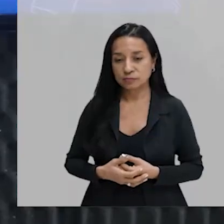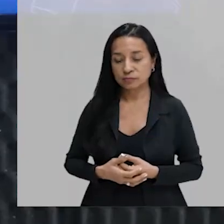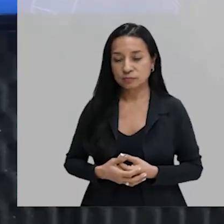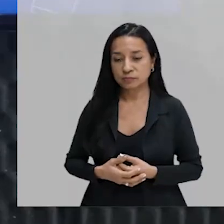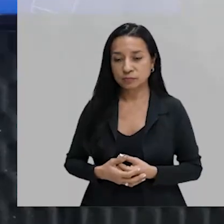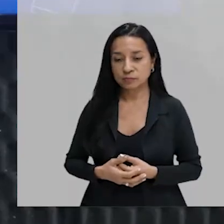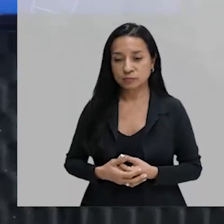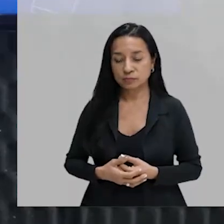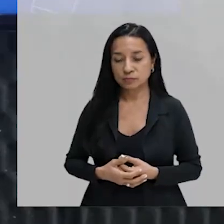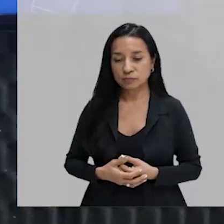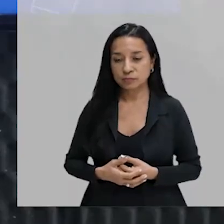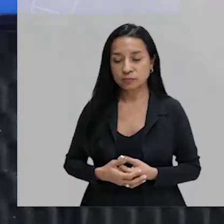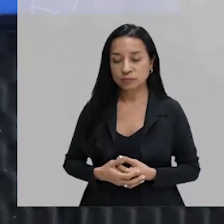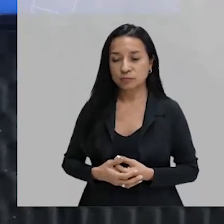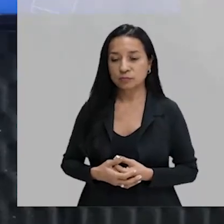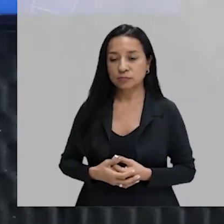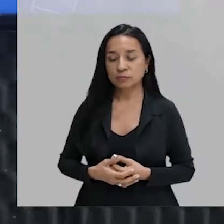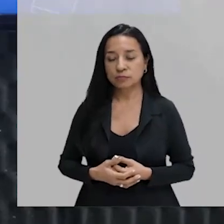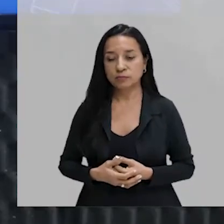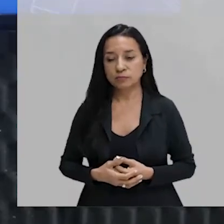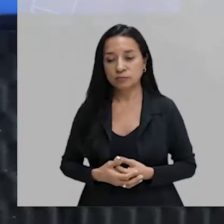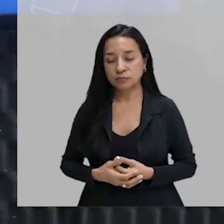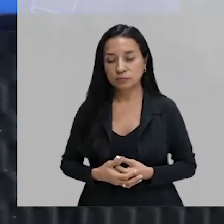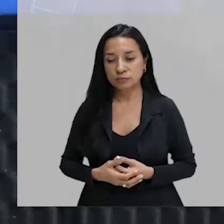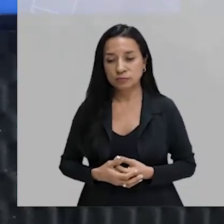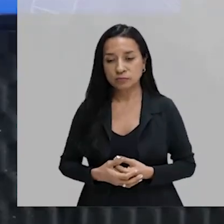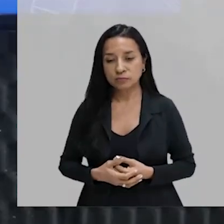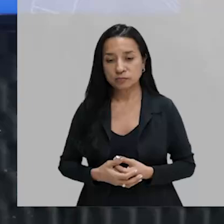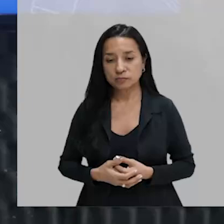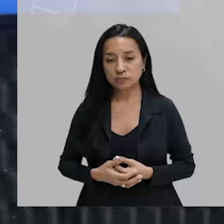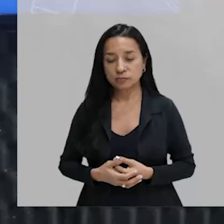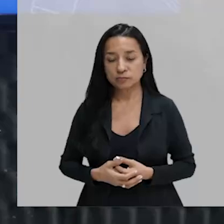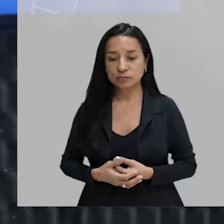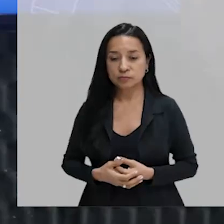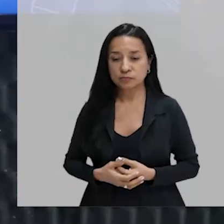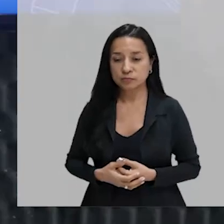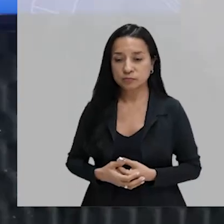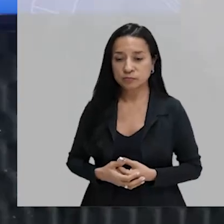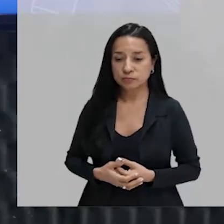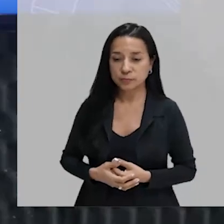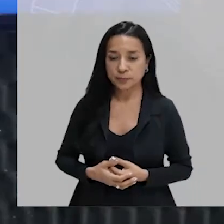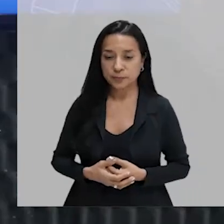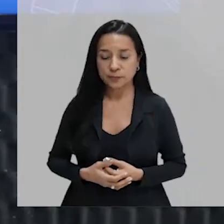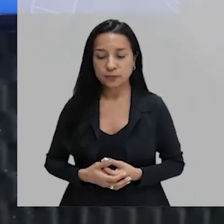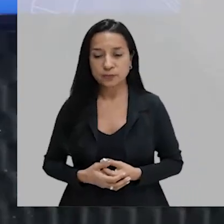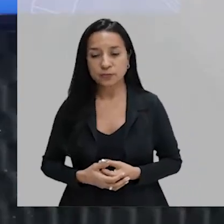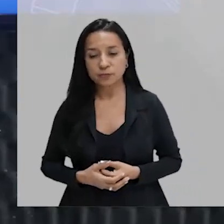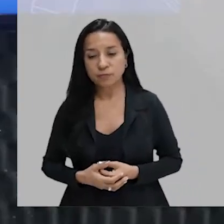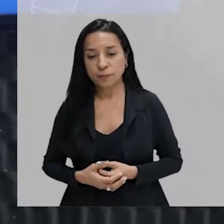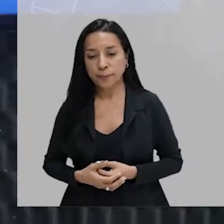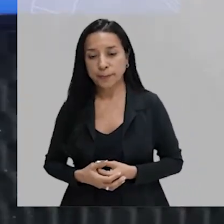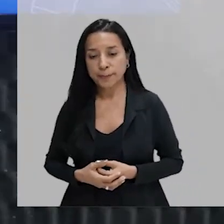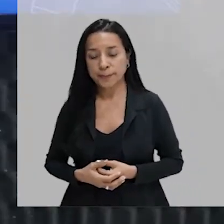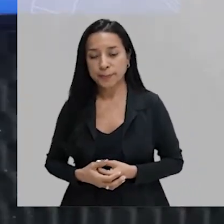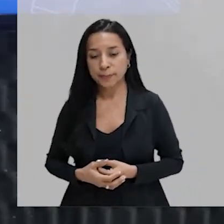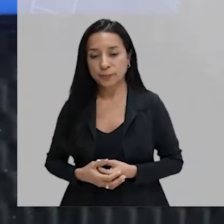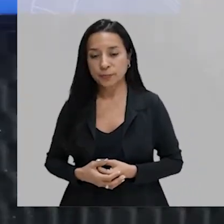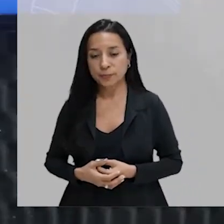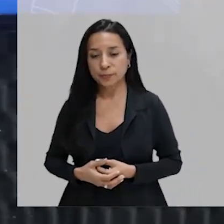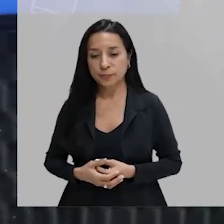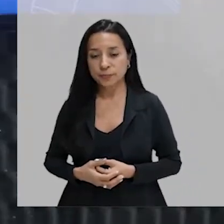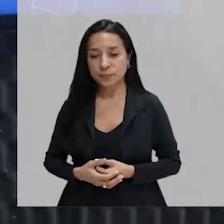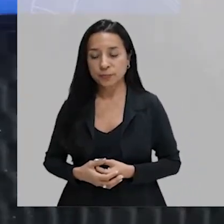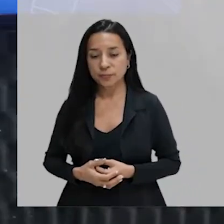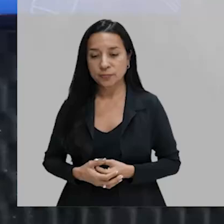Vossa Alteza, utilizado para príncipes, princesas e duques. Vossa Santidade é utilizado para o Papa e